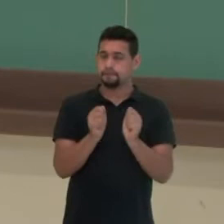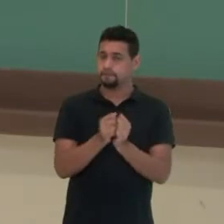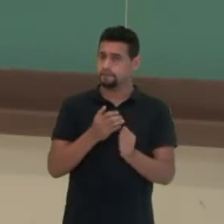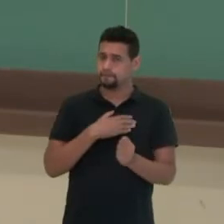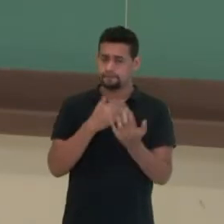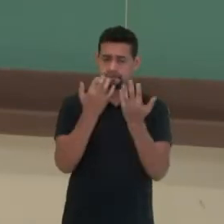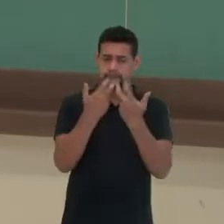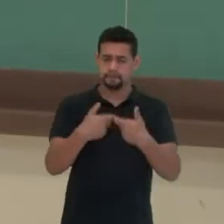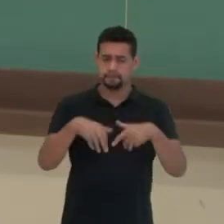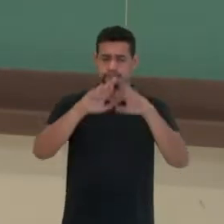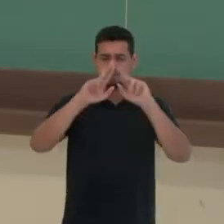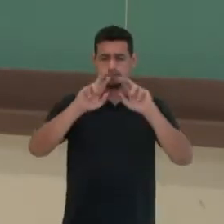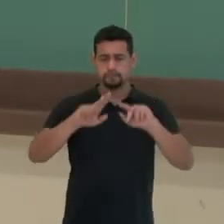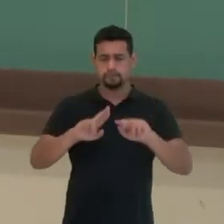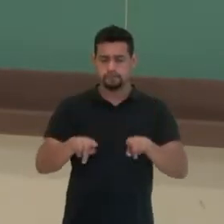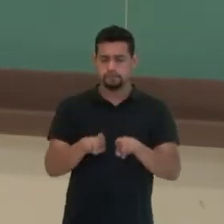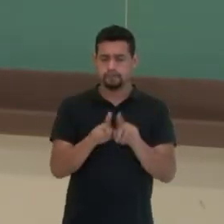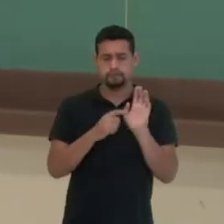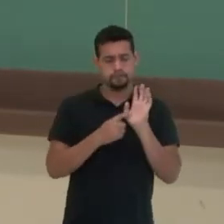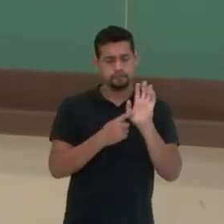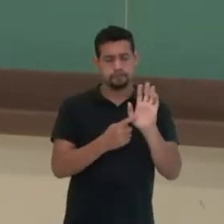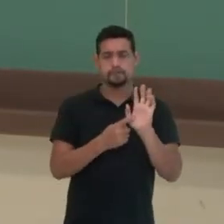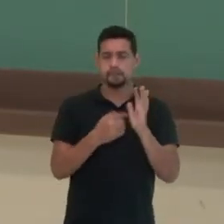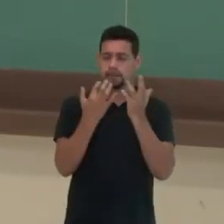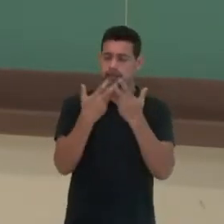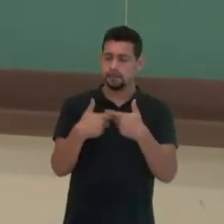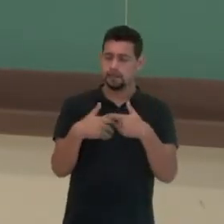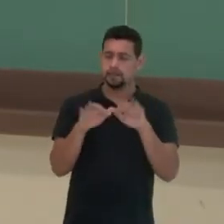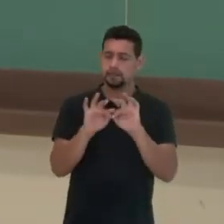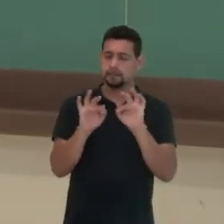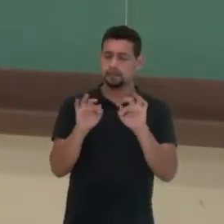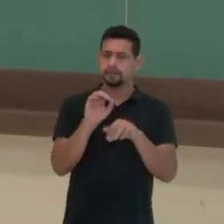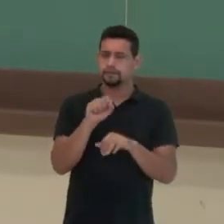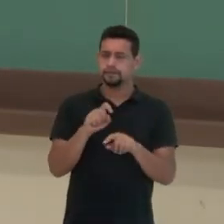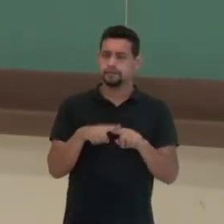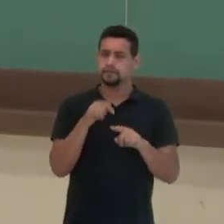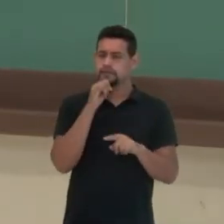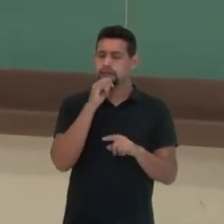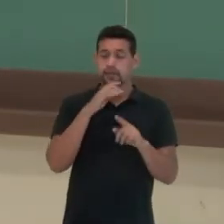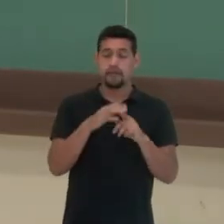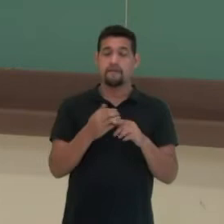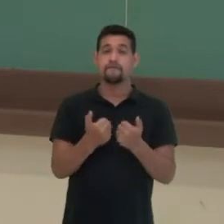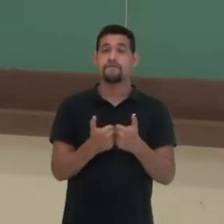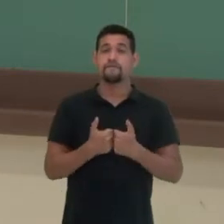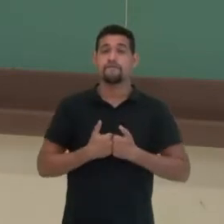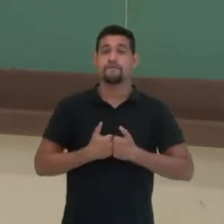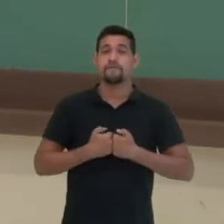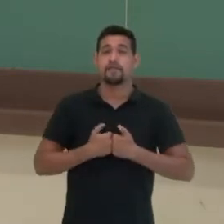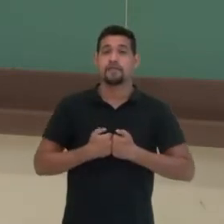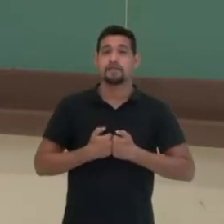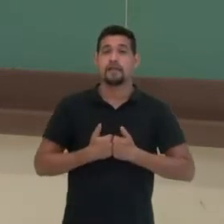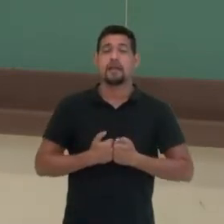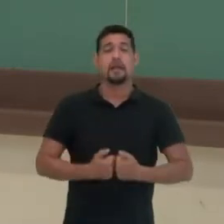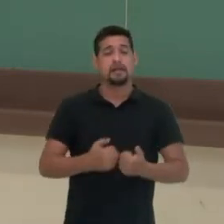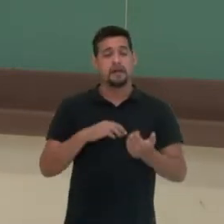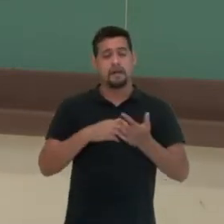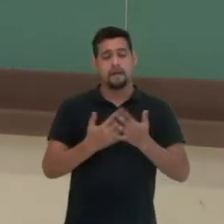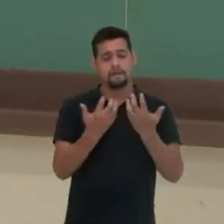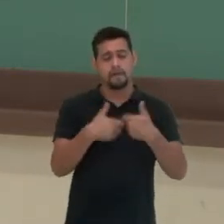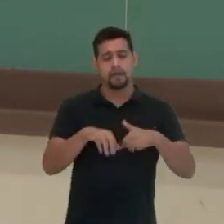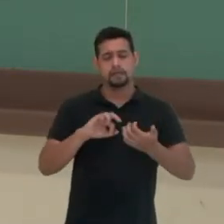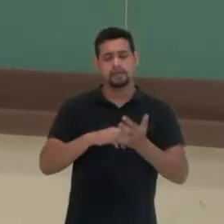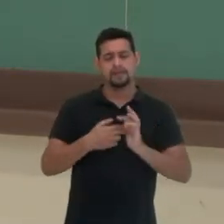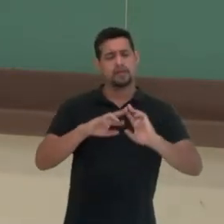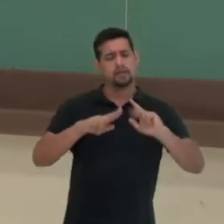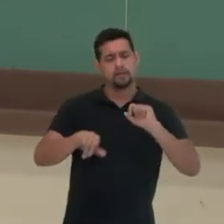outras máquinas que eu trouxe para você. Máquinas simples, tá? E na física, máquinas é todo e qualquer dispositivo